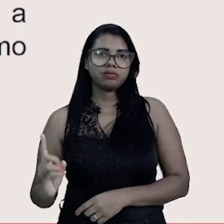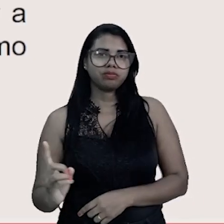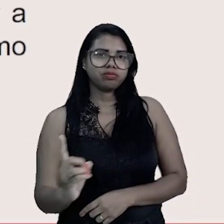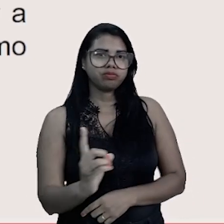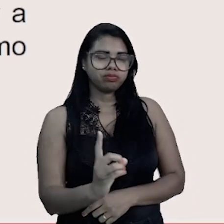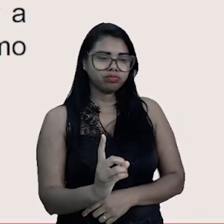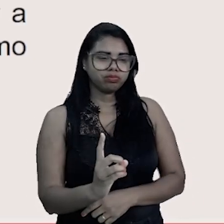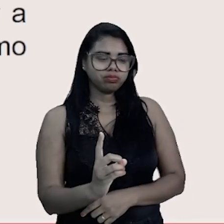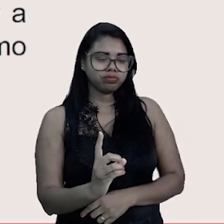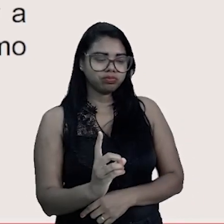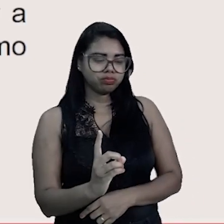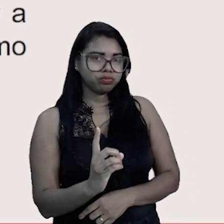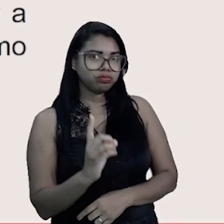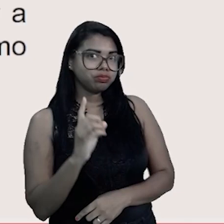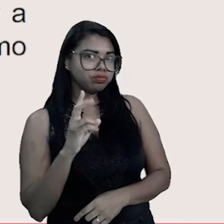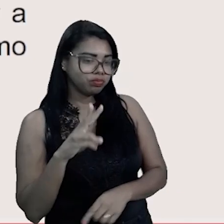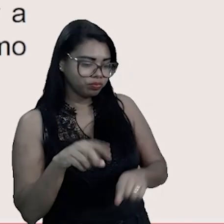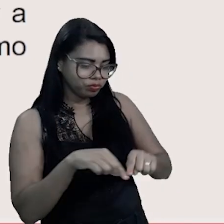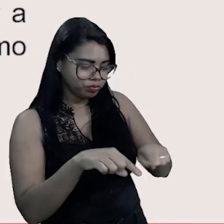e